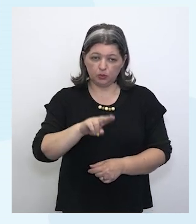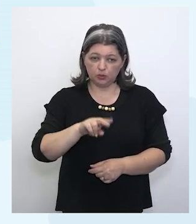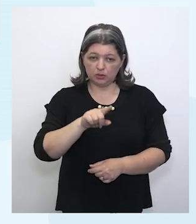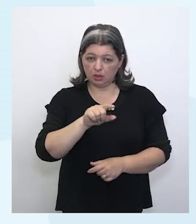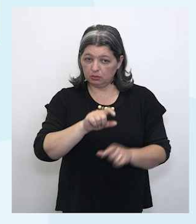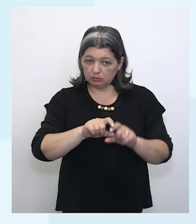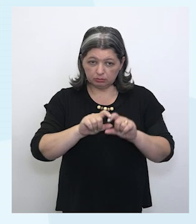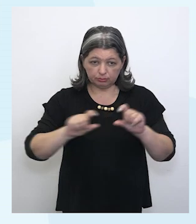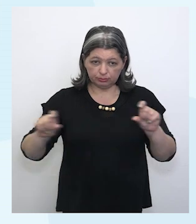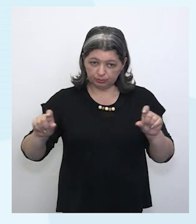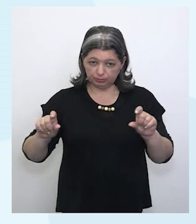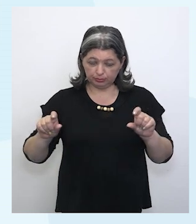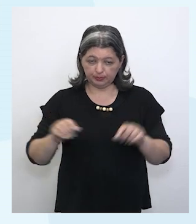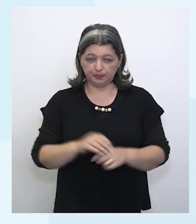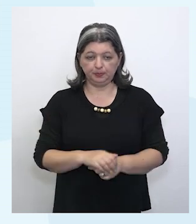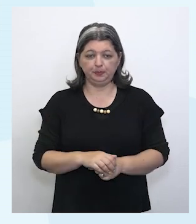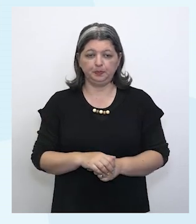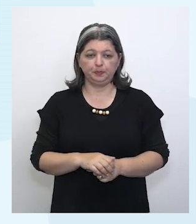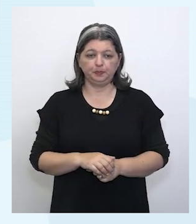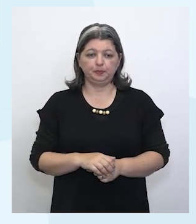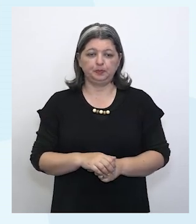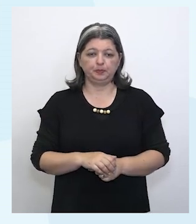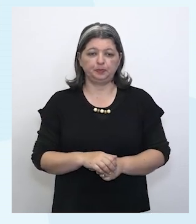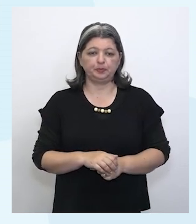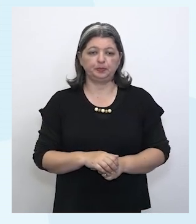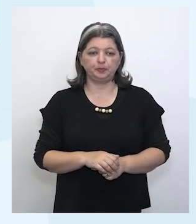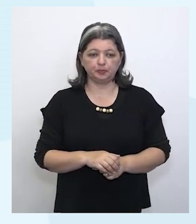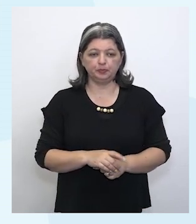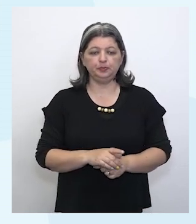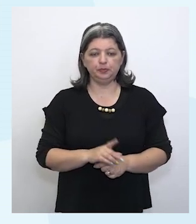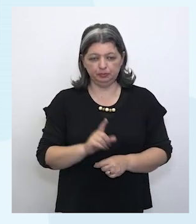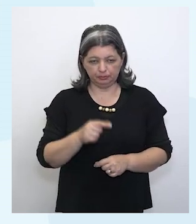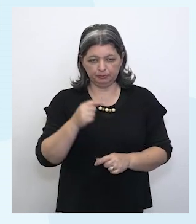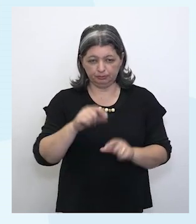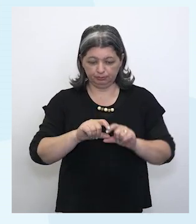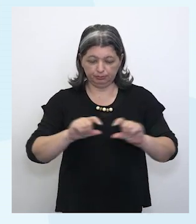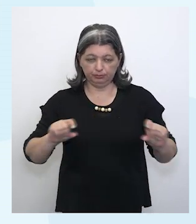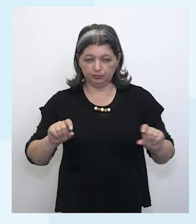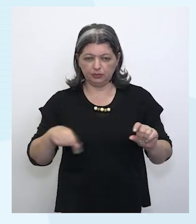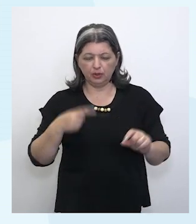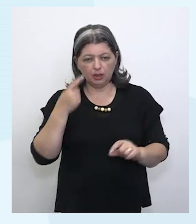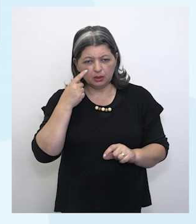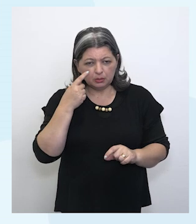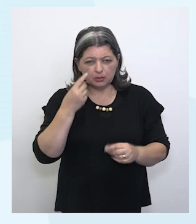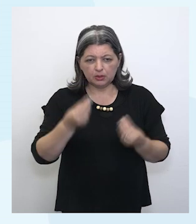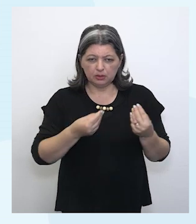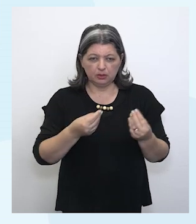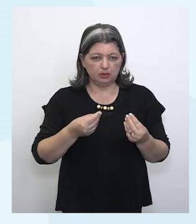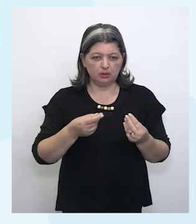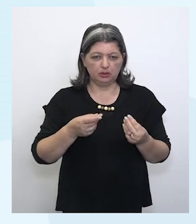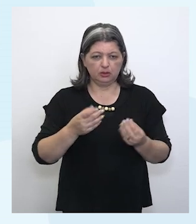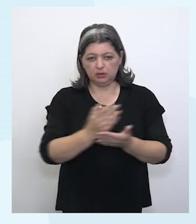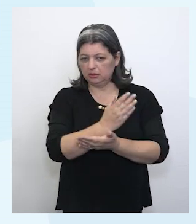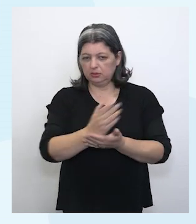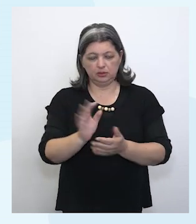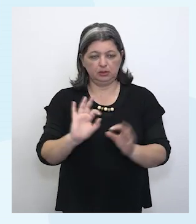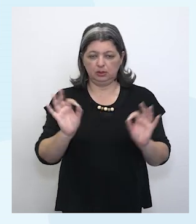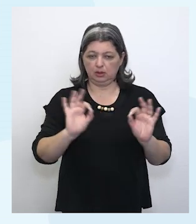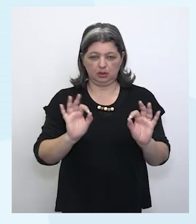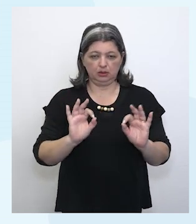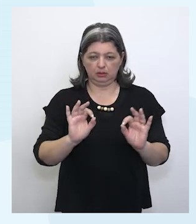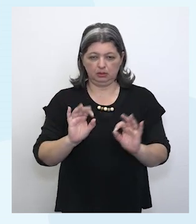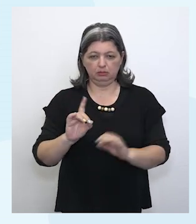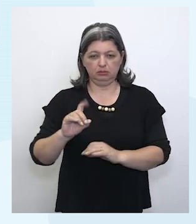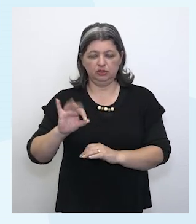you, we, they, e does para he, she, it. Quando eu tenho did, não tem divisão nenhuma, significa que eu uso did para